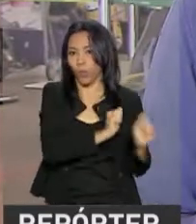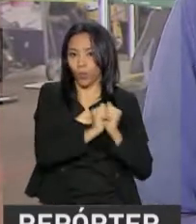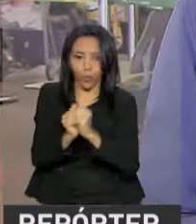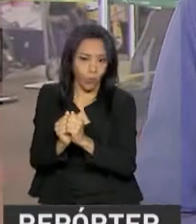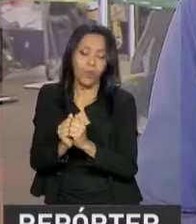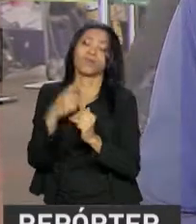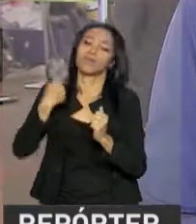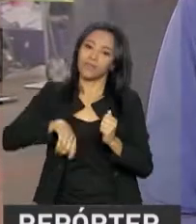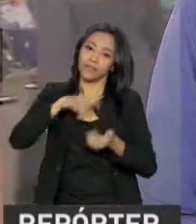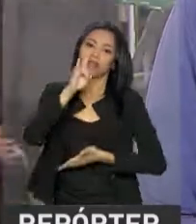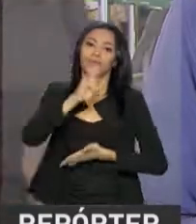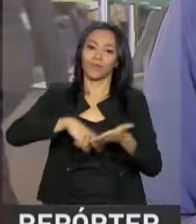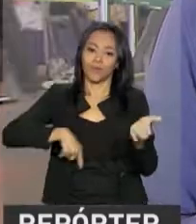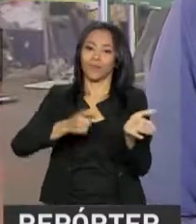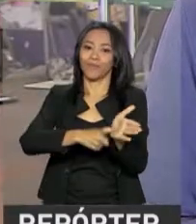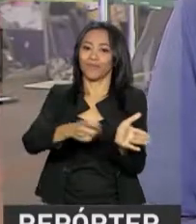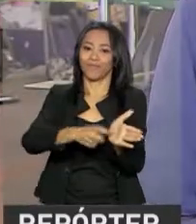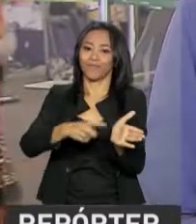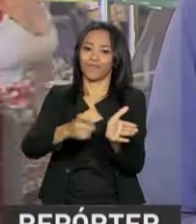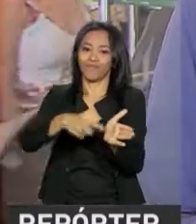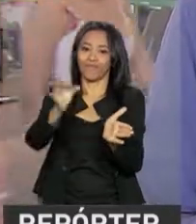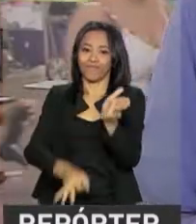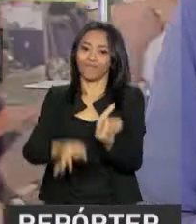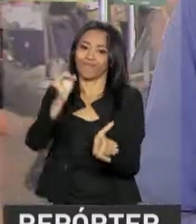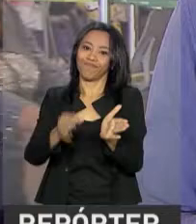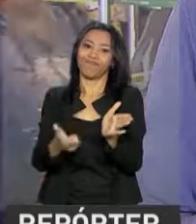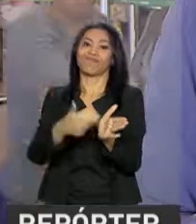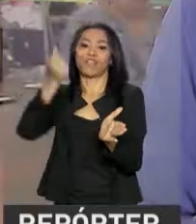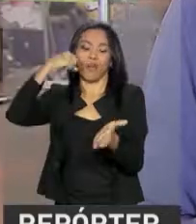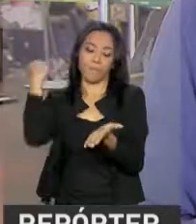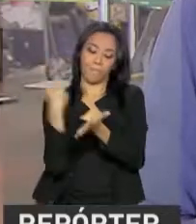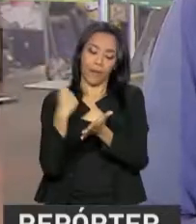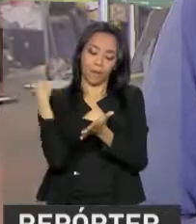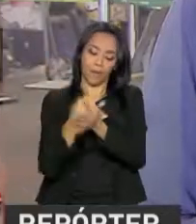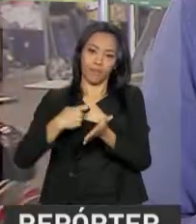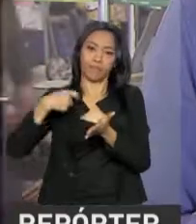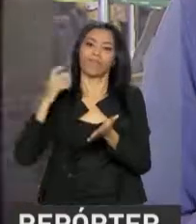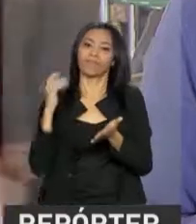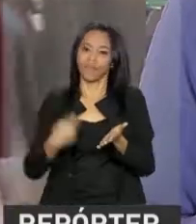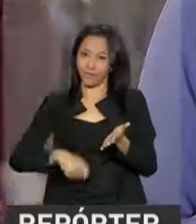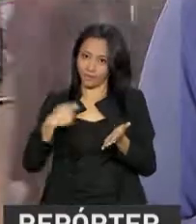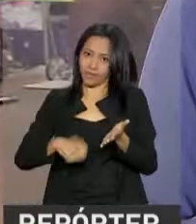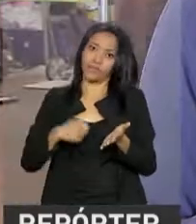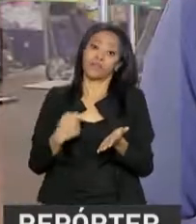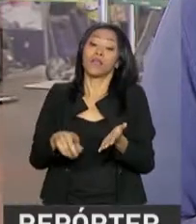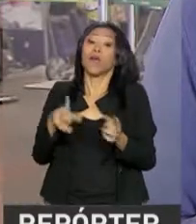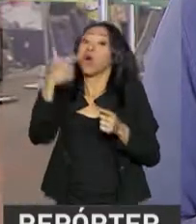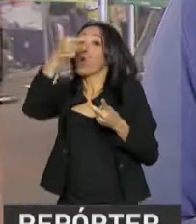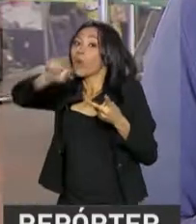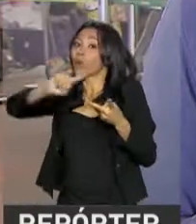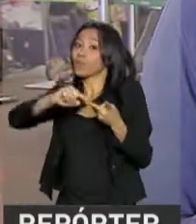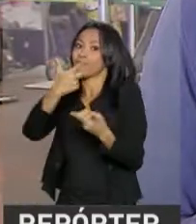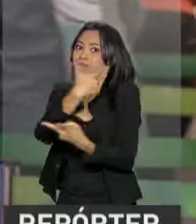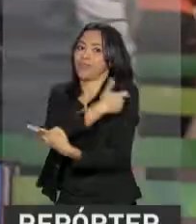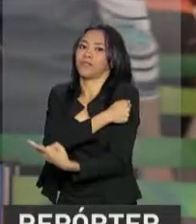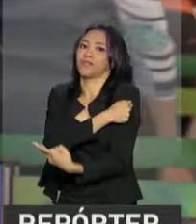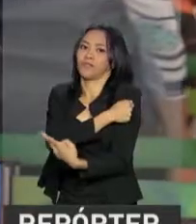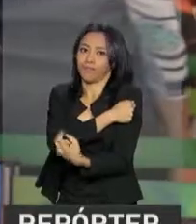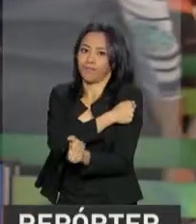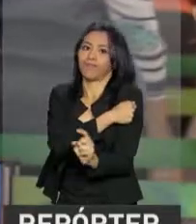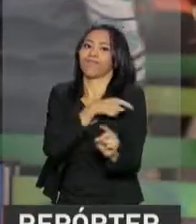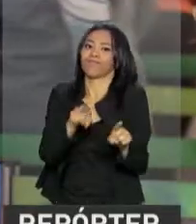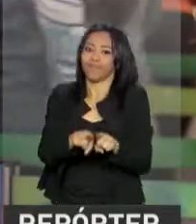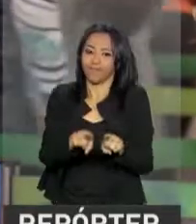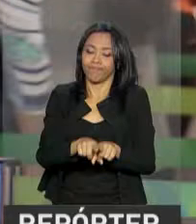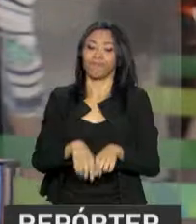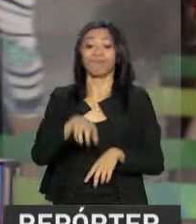autorização judicial com firma reconhecida é importante também estar com uma fascinação em dia e se o